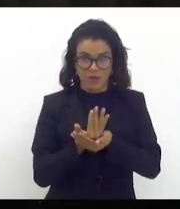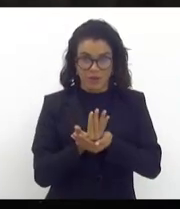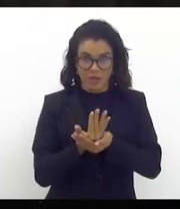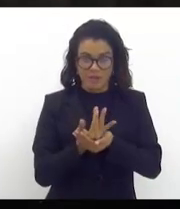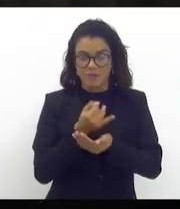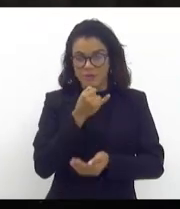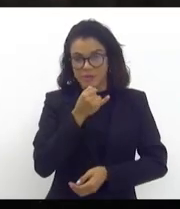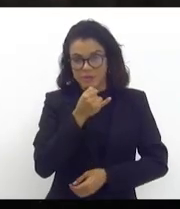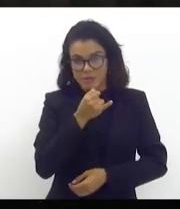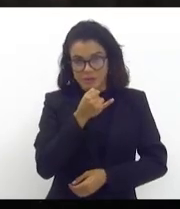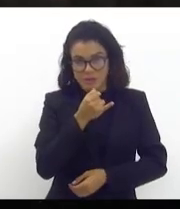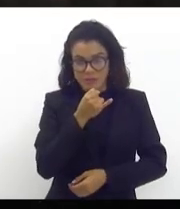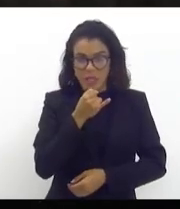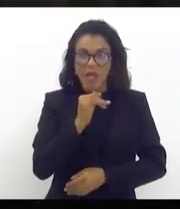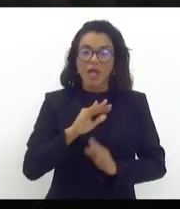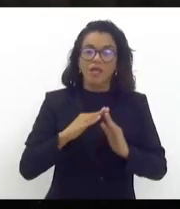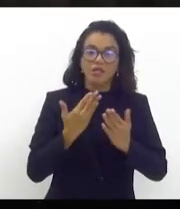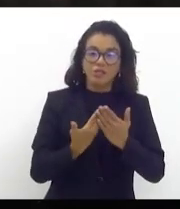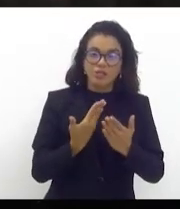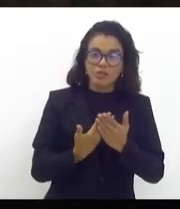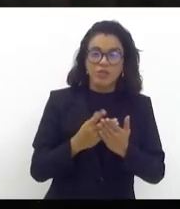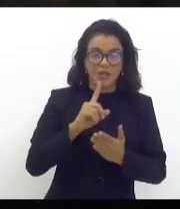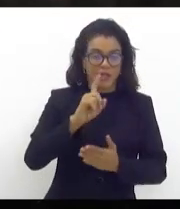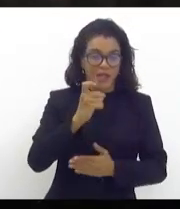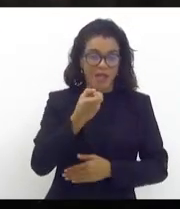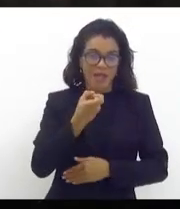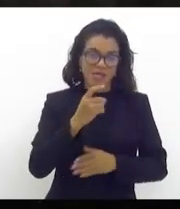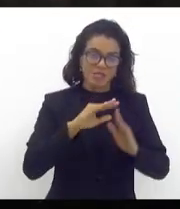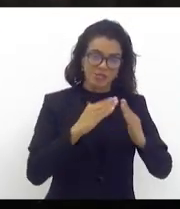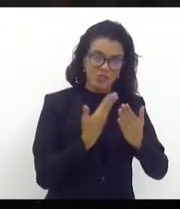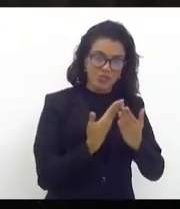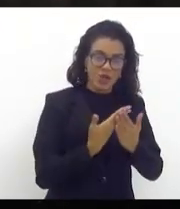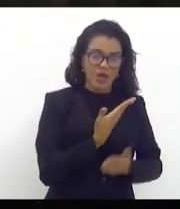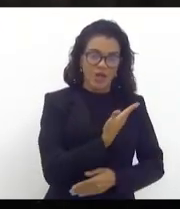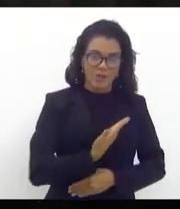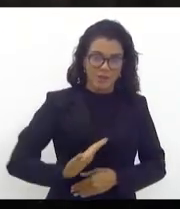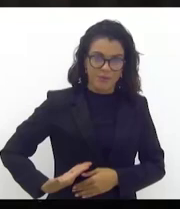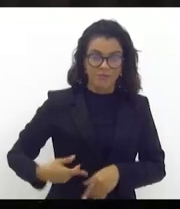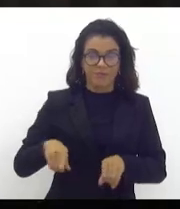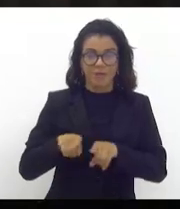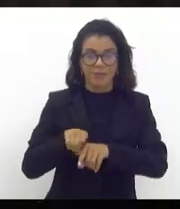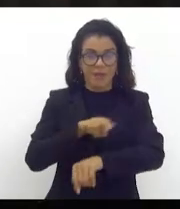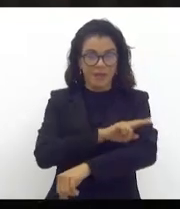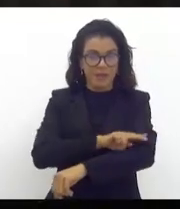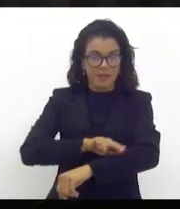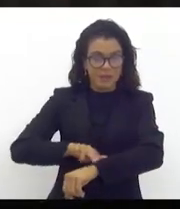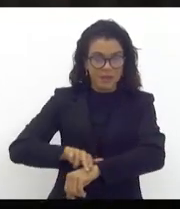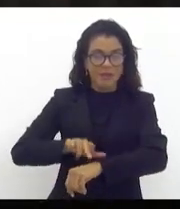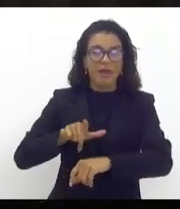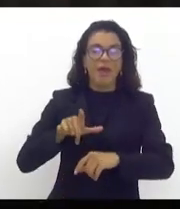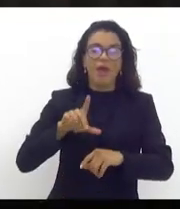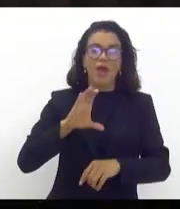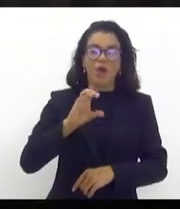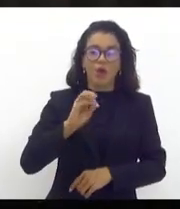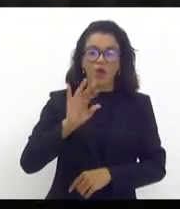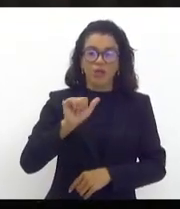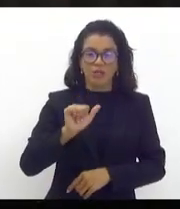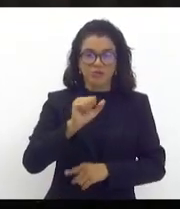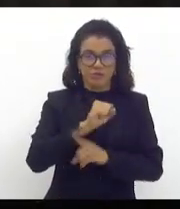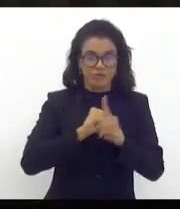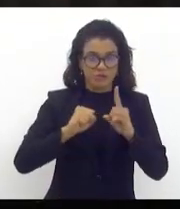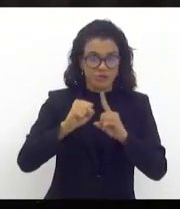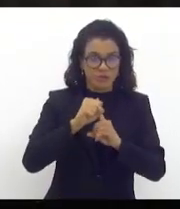para estudantes de escola pública, ela é também para cotas raciais, então elas são cotas sociais e